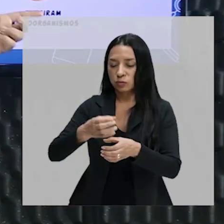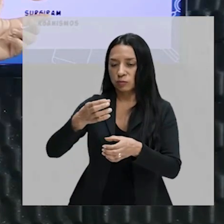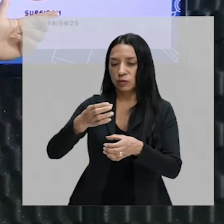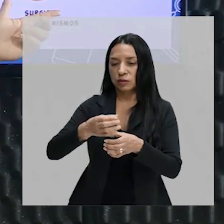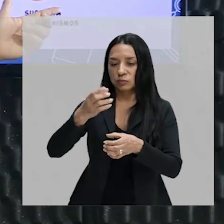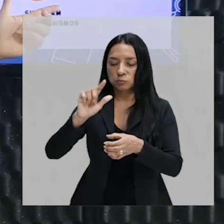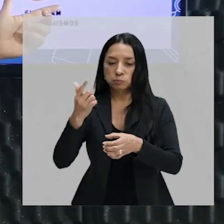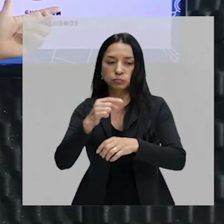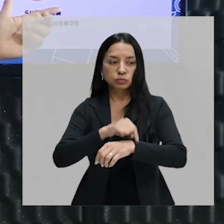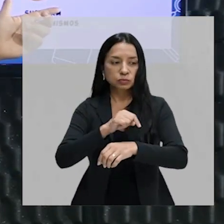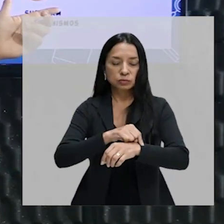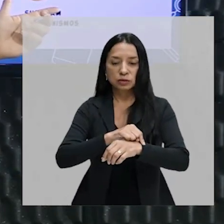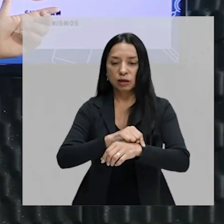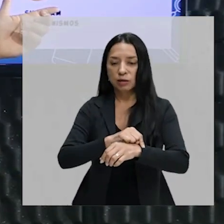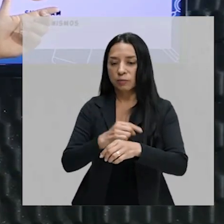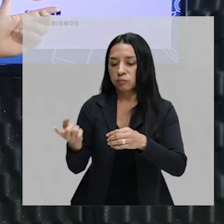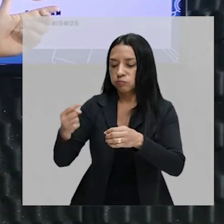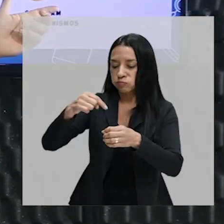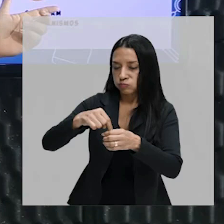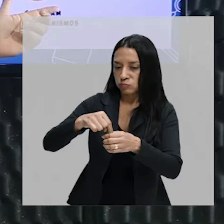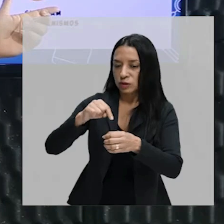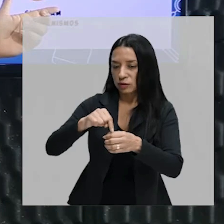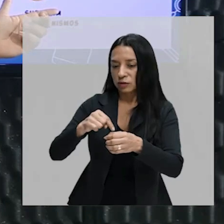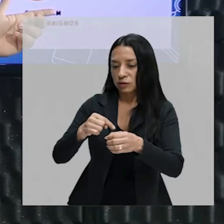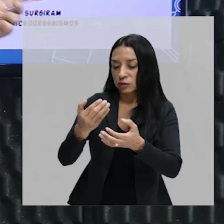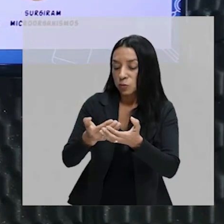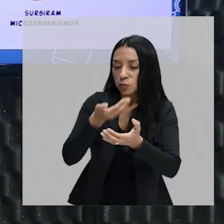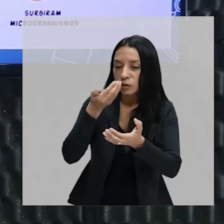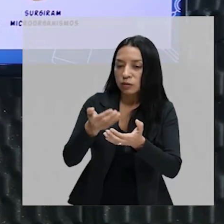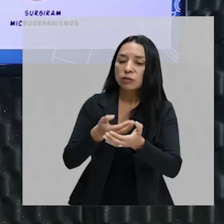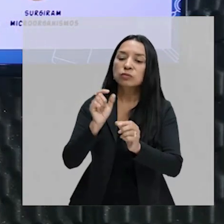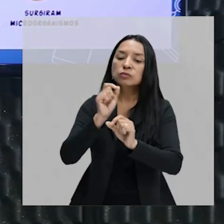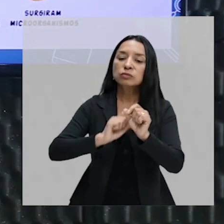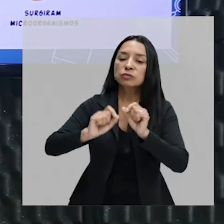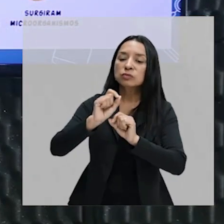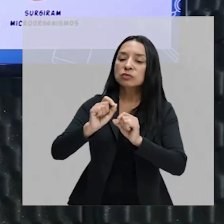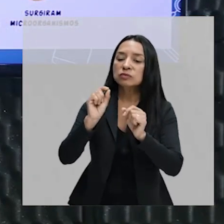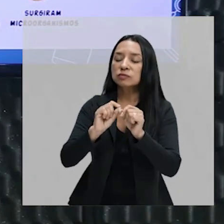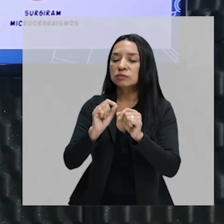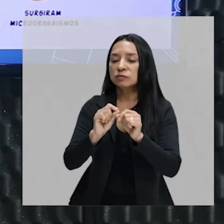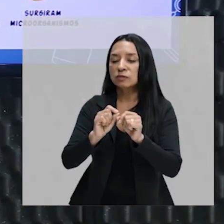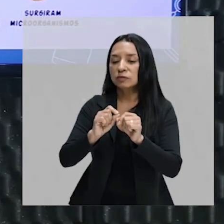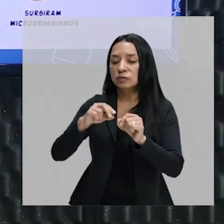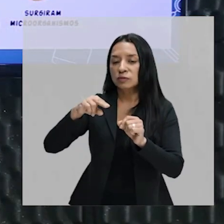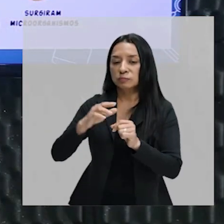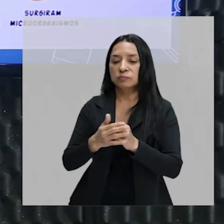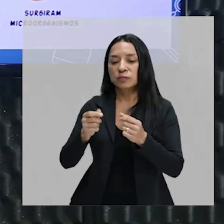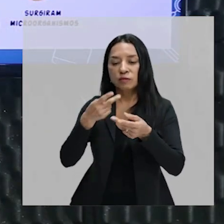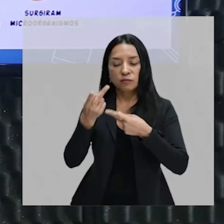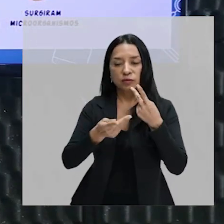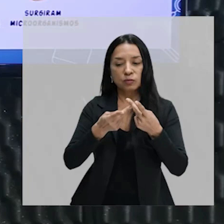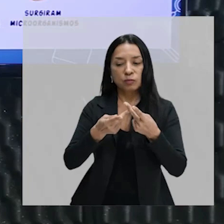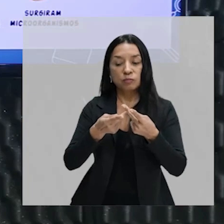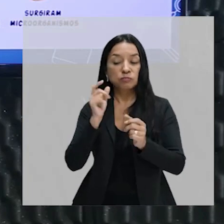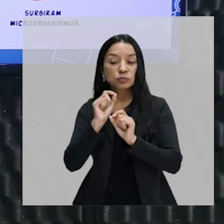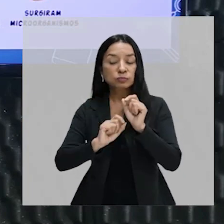de um tempo ele impediu que micro-organismos entrasse nesse caldo nutritivo o que que os o que que unida falou ele